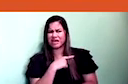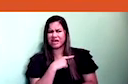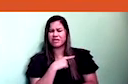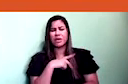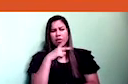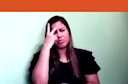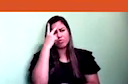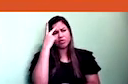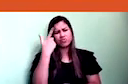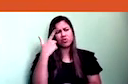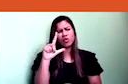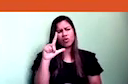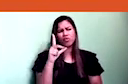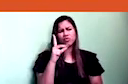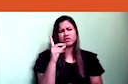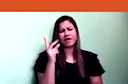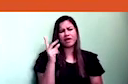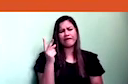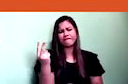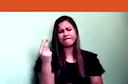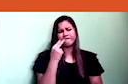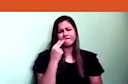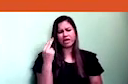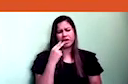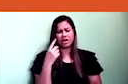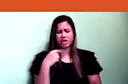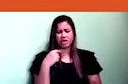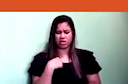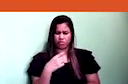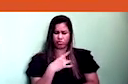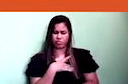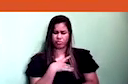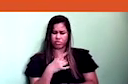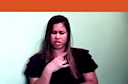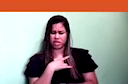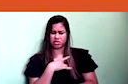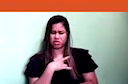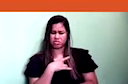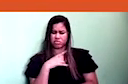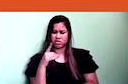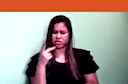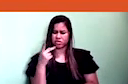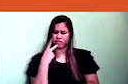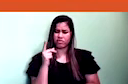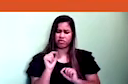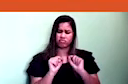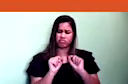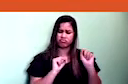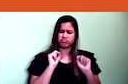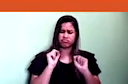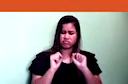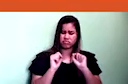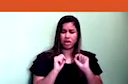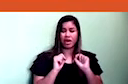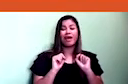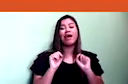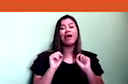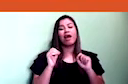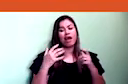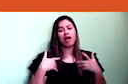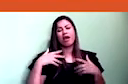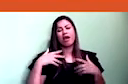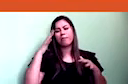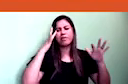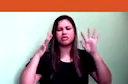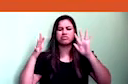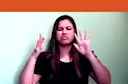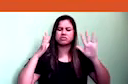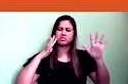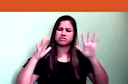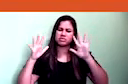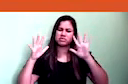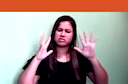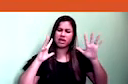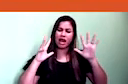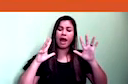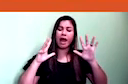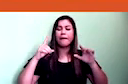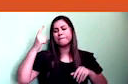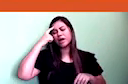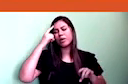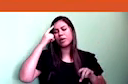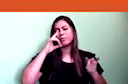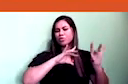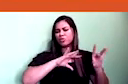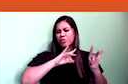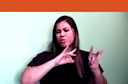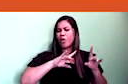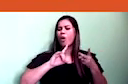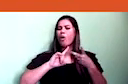são questionamentos que as pessoas podem se fazer justamente para tentar impactar esses pensamentos automáticos, distorções. Meus